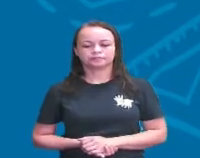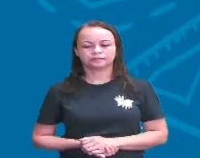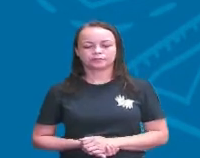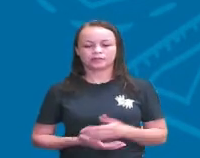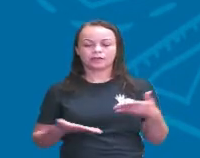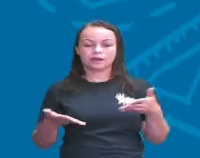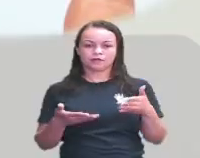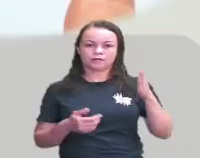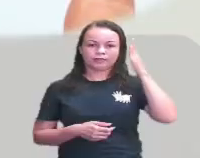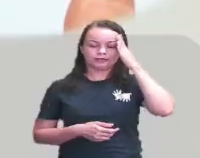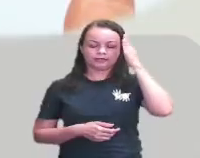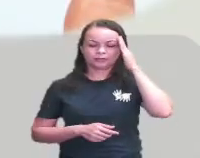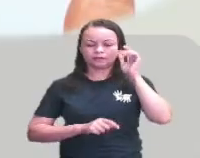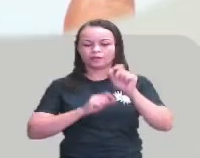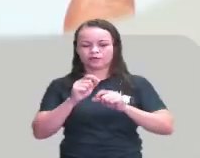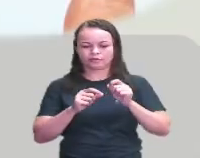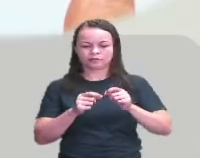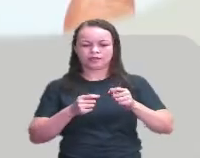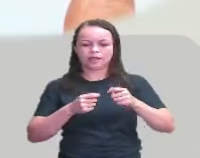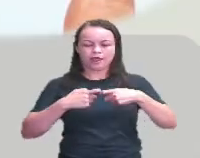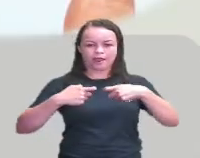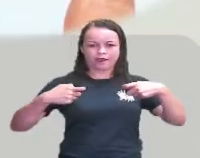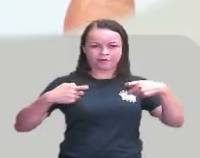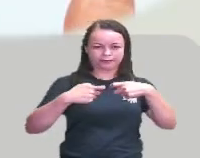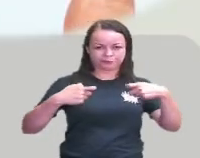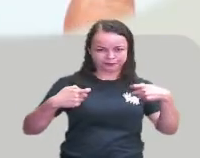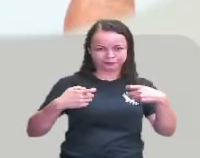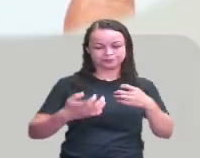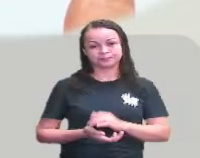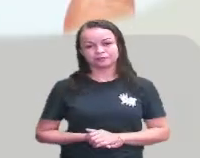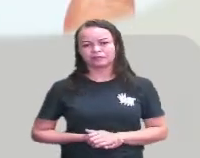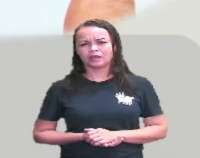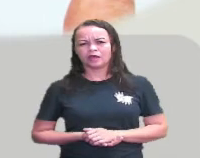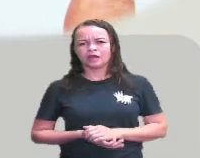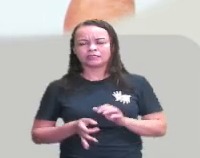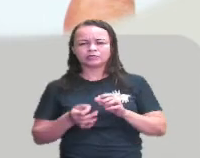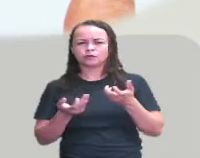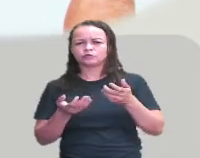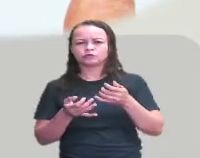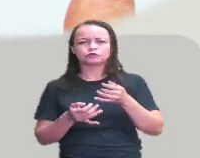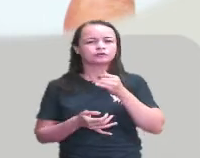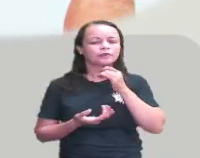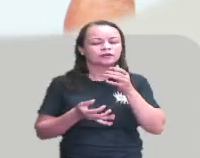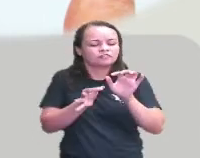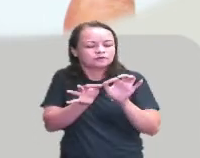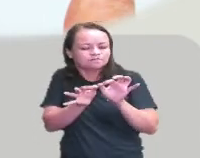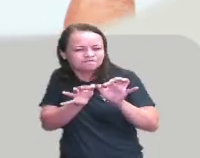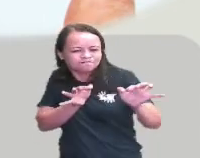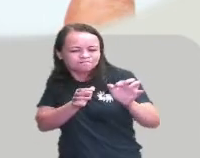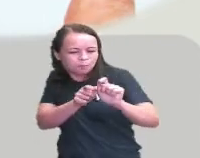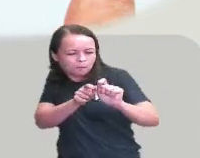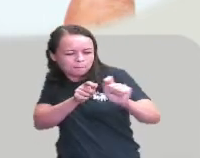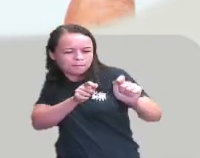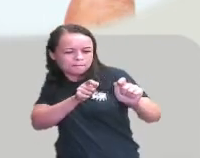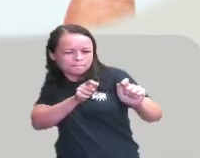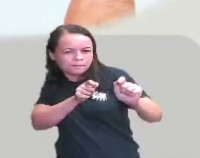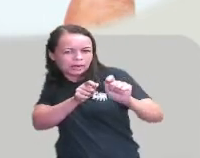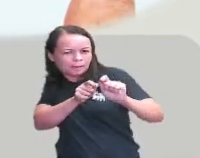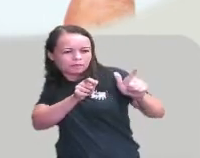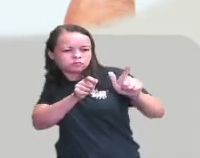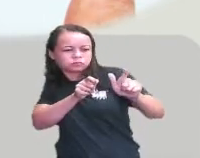Agora vamos entender o conceito de elasticidade. Justamente é você pegar, puxar e ele voltar para a